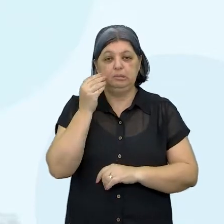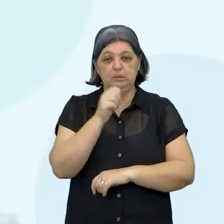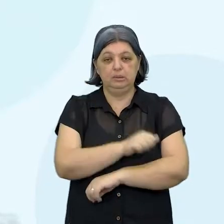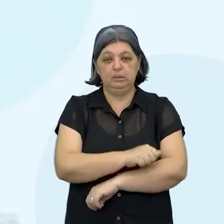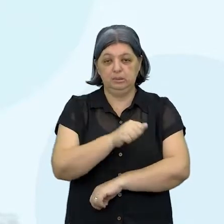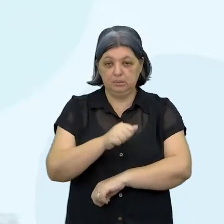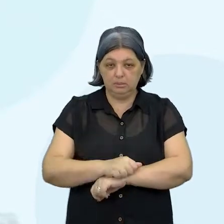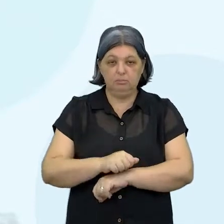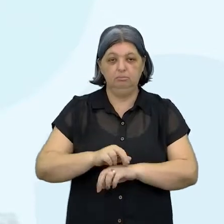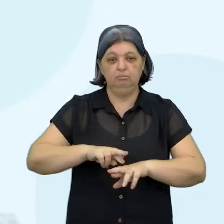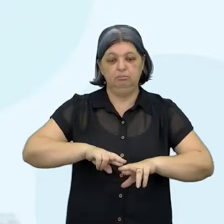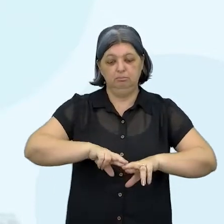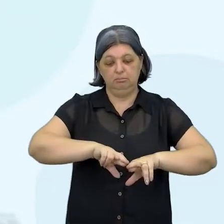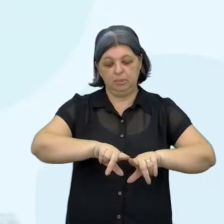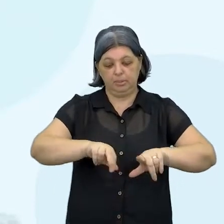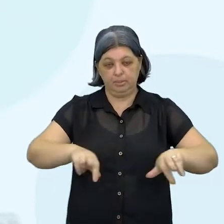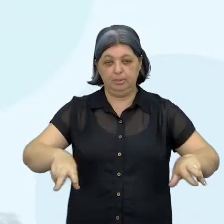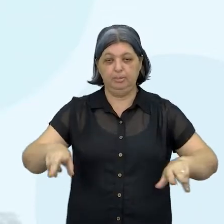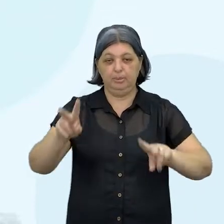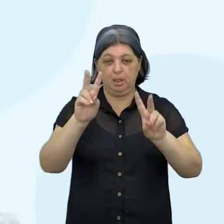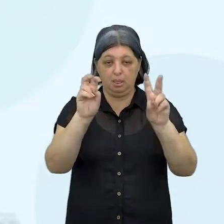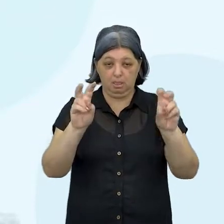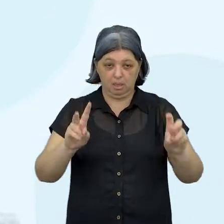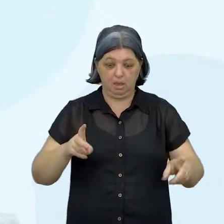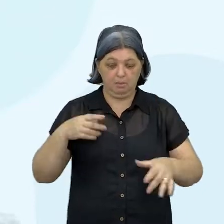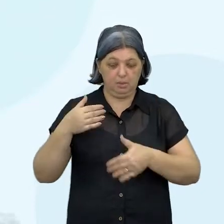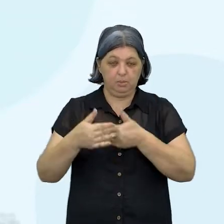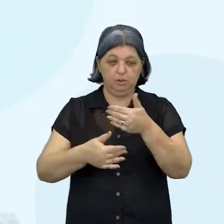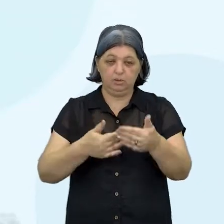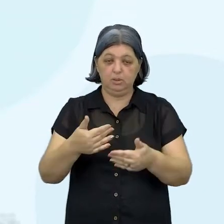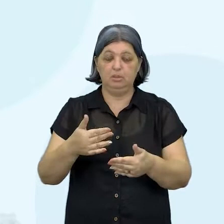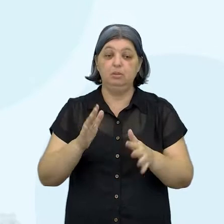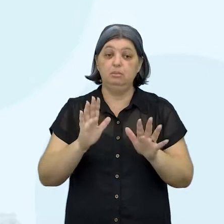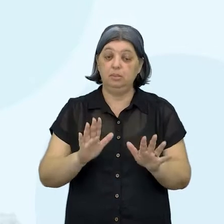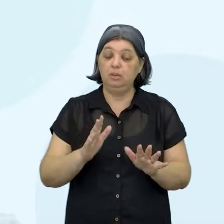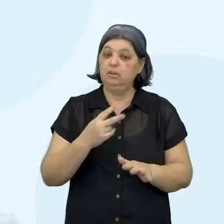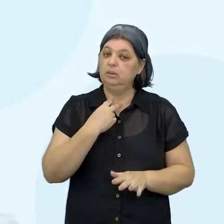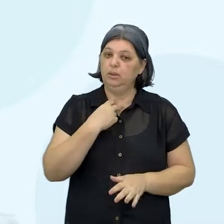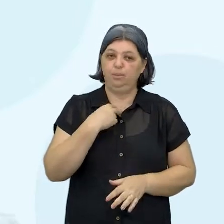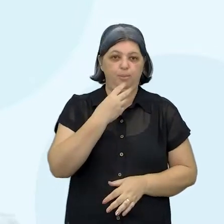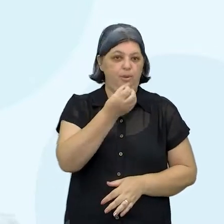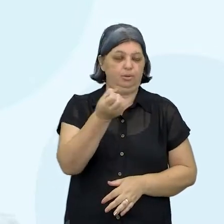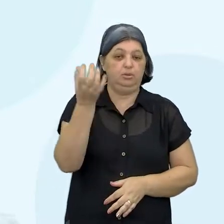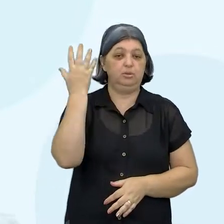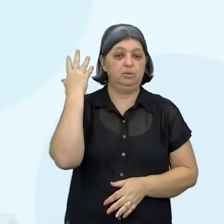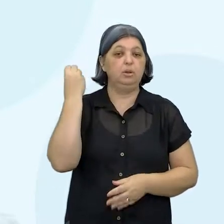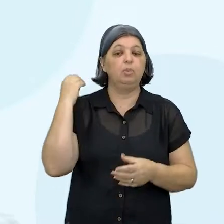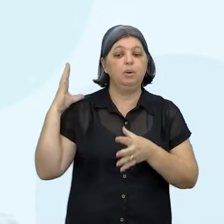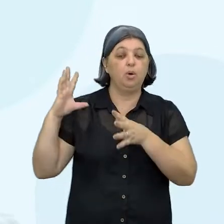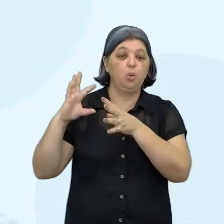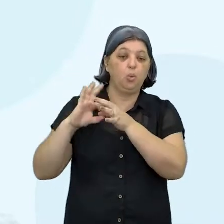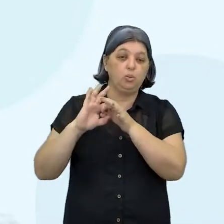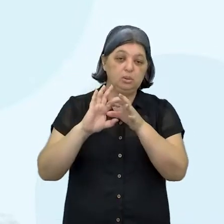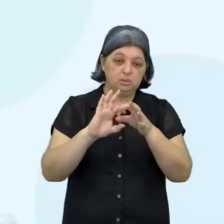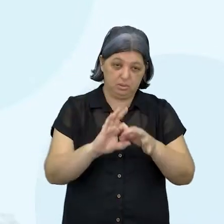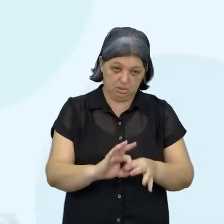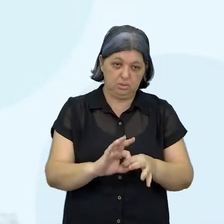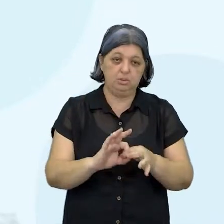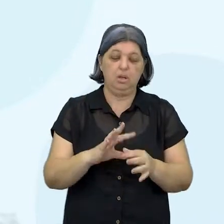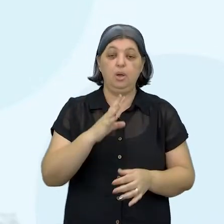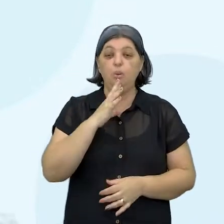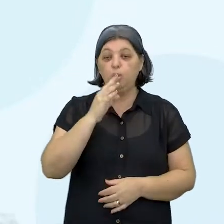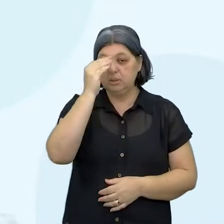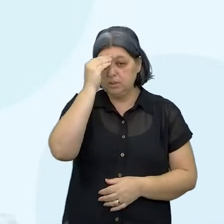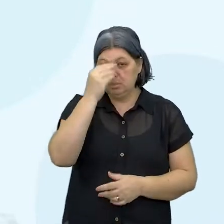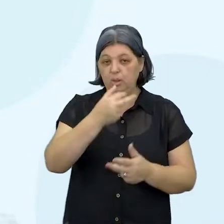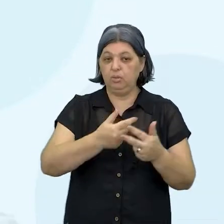sobre diferentes temas e processos, mas sem esquecer de contextualizar os nossos